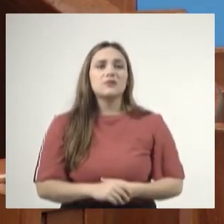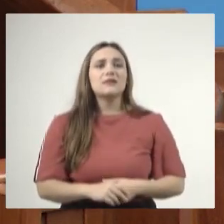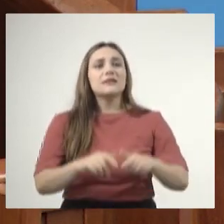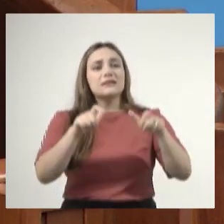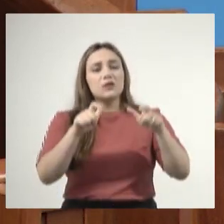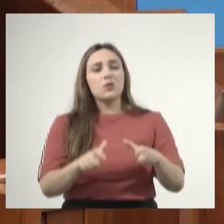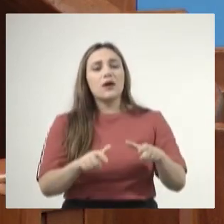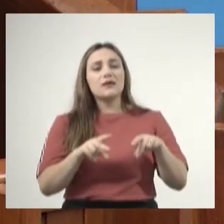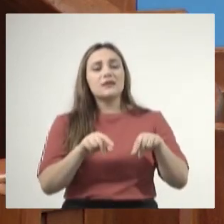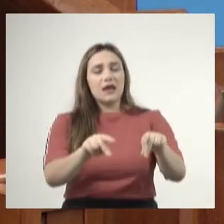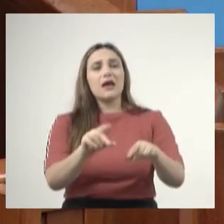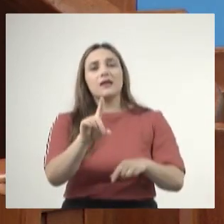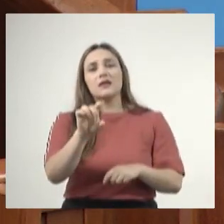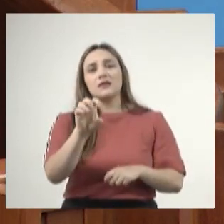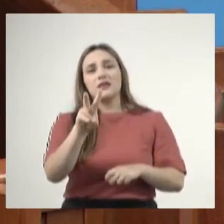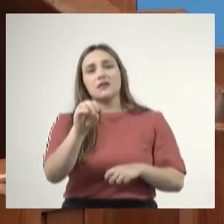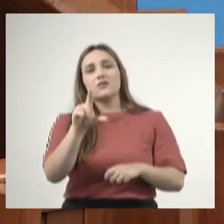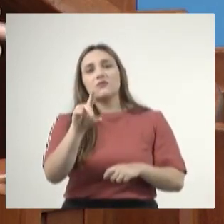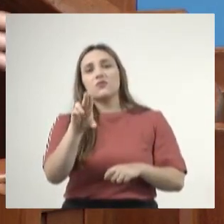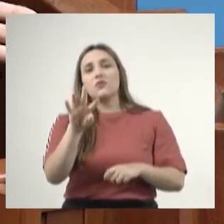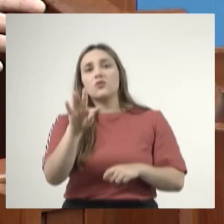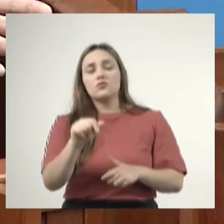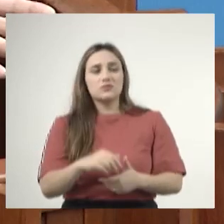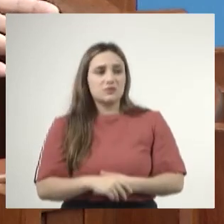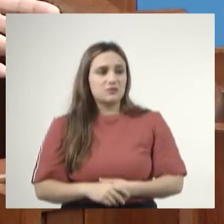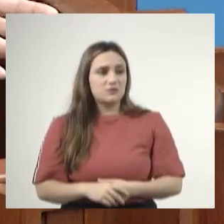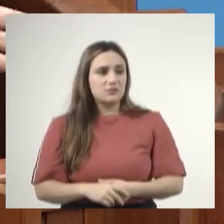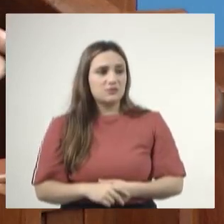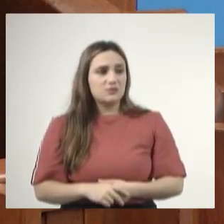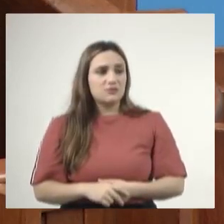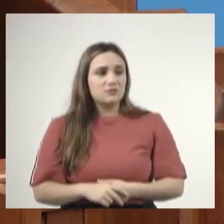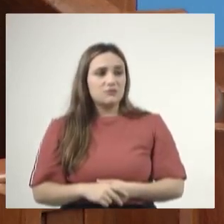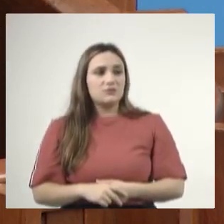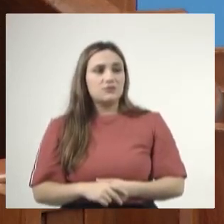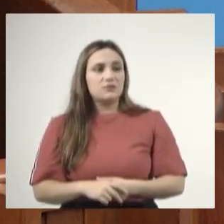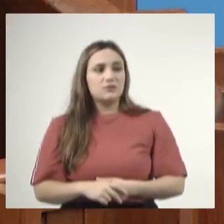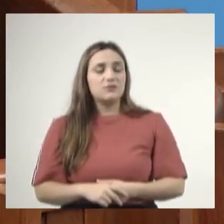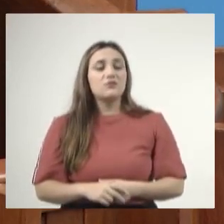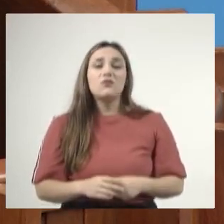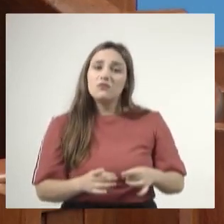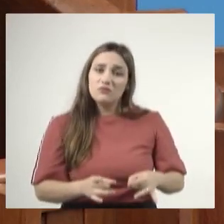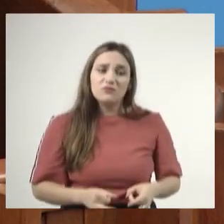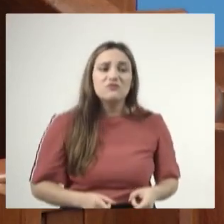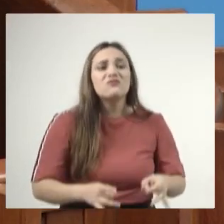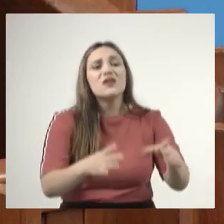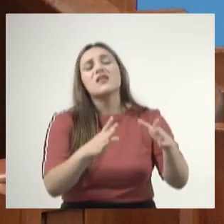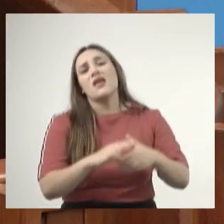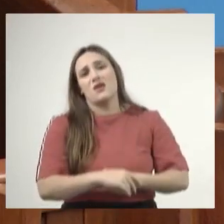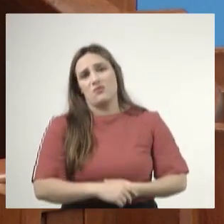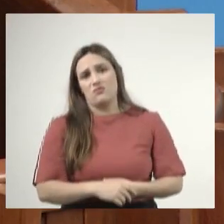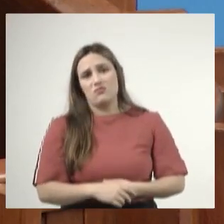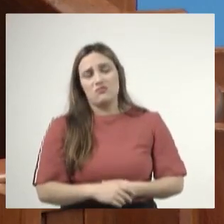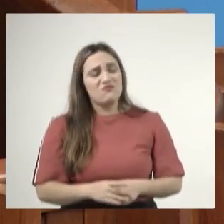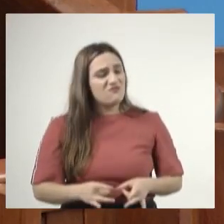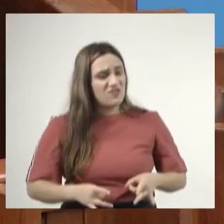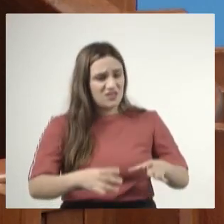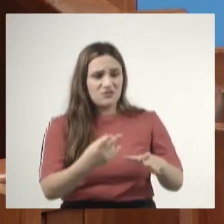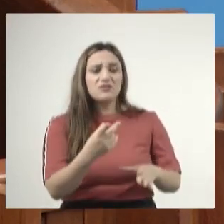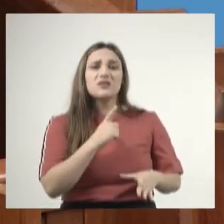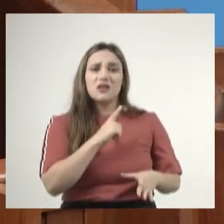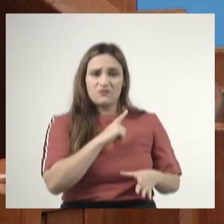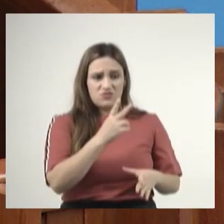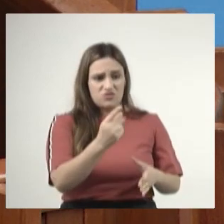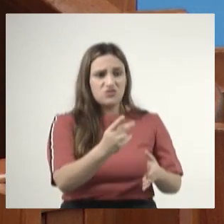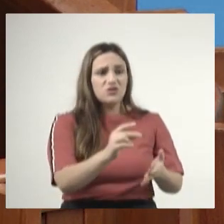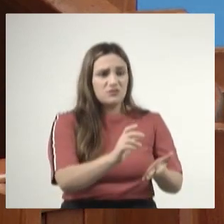desobstruída. Ele emitiu um título, mas não deu título para ninguém. Esse título foi vendido à terra, receberam no Tesouro